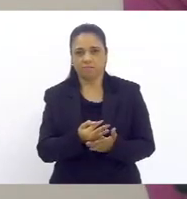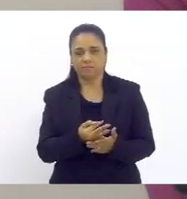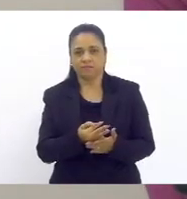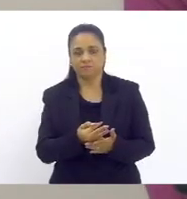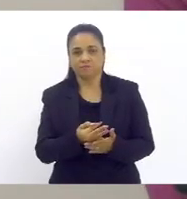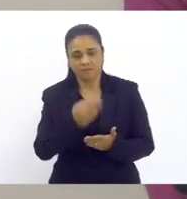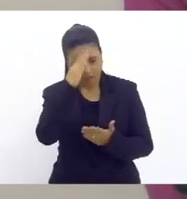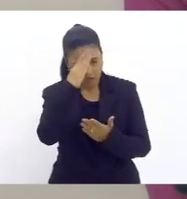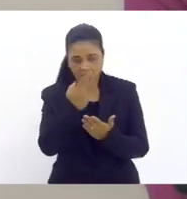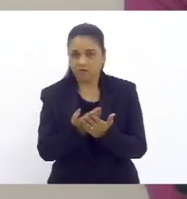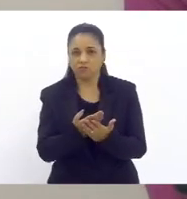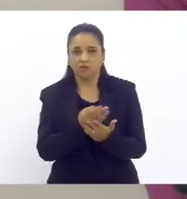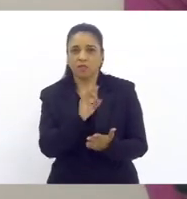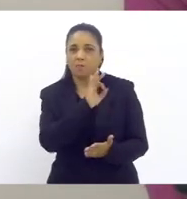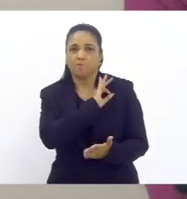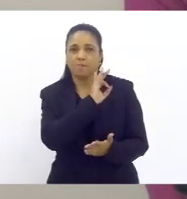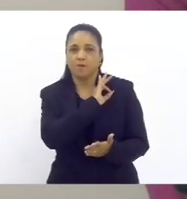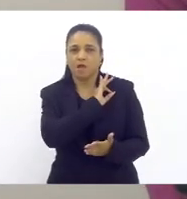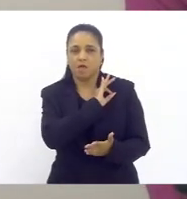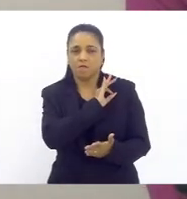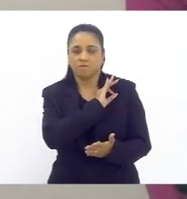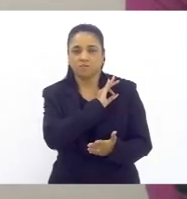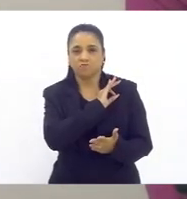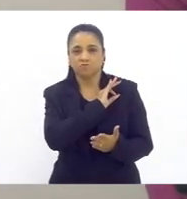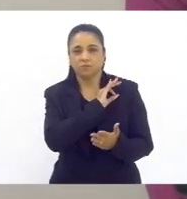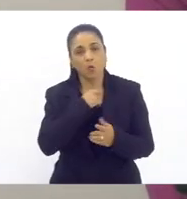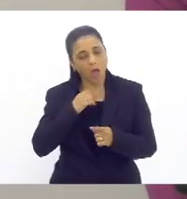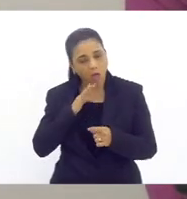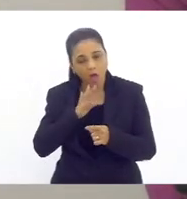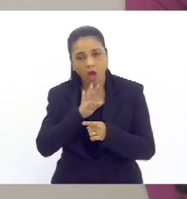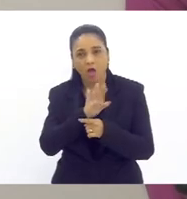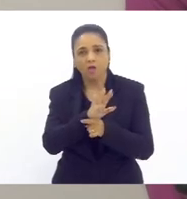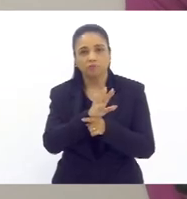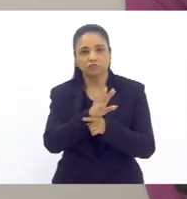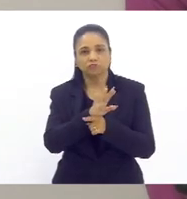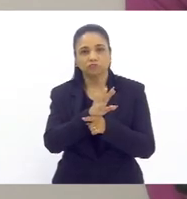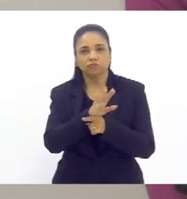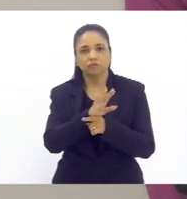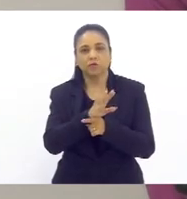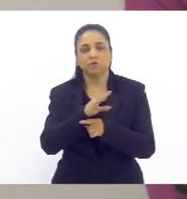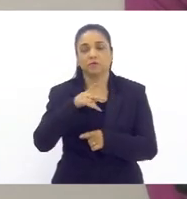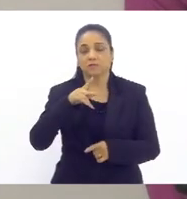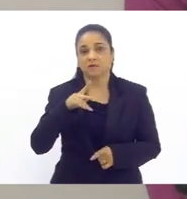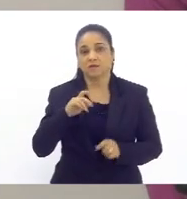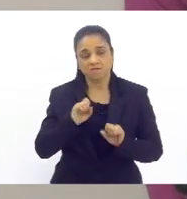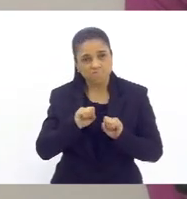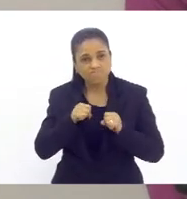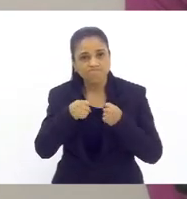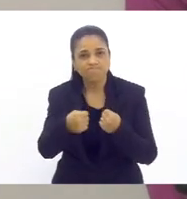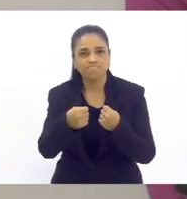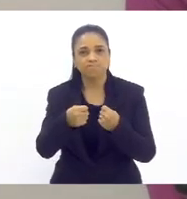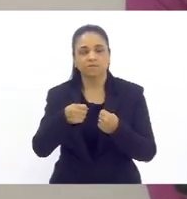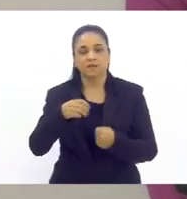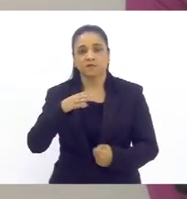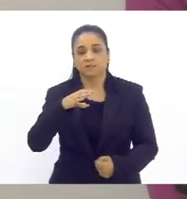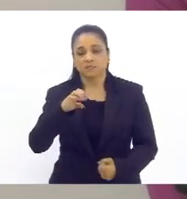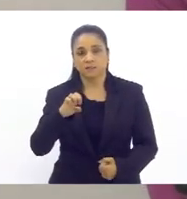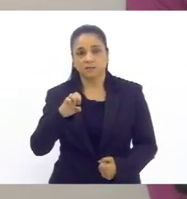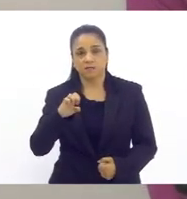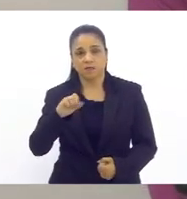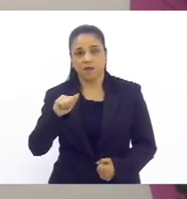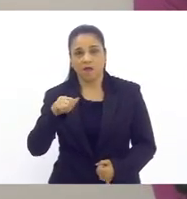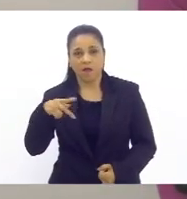corroboramos com a fortalecimento sim da SEAP de toda